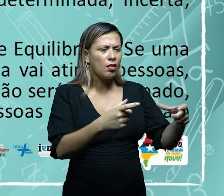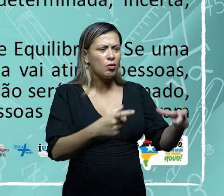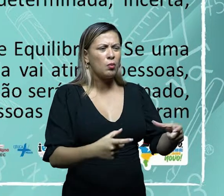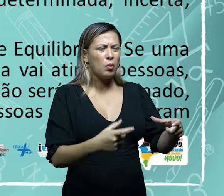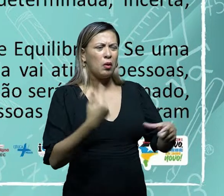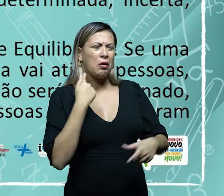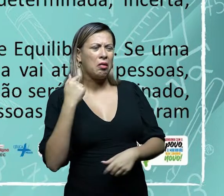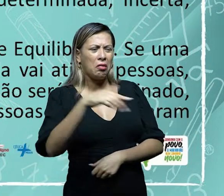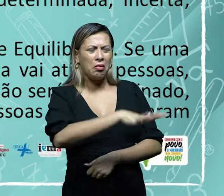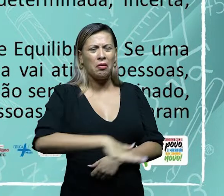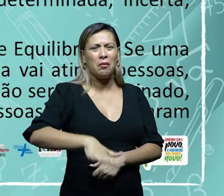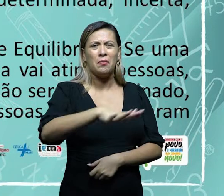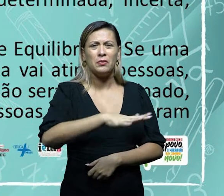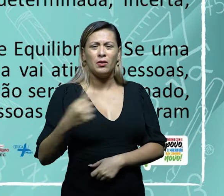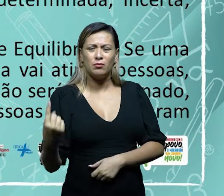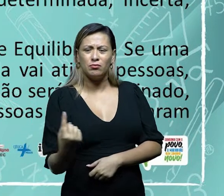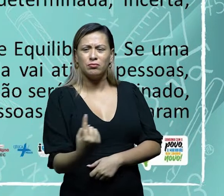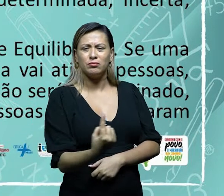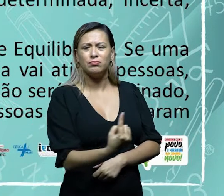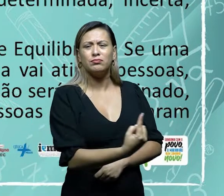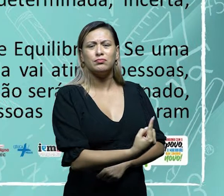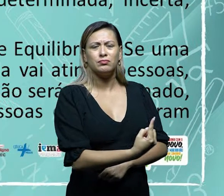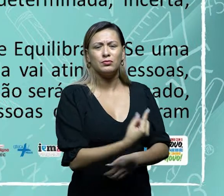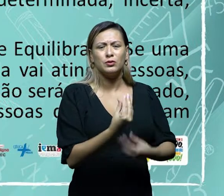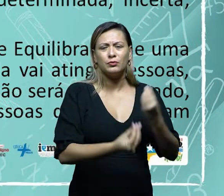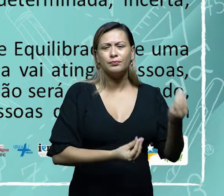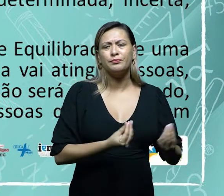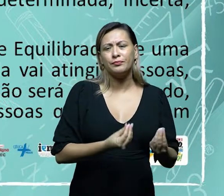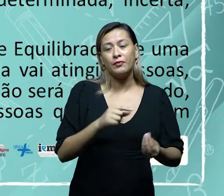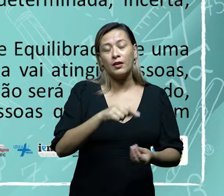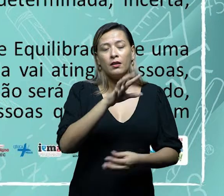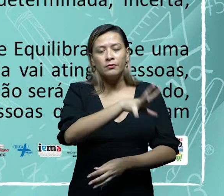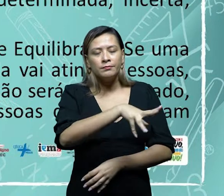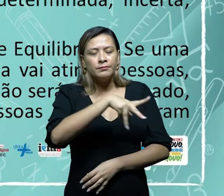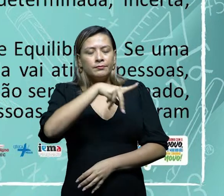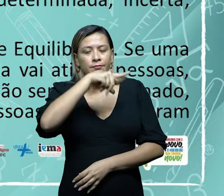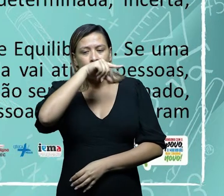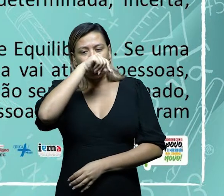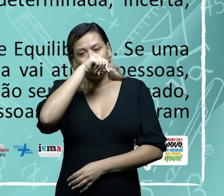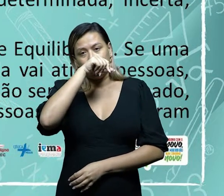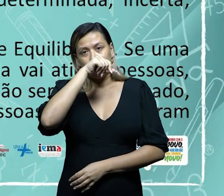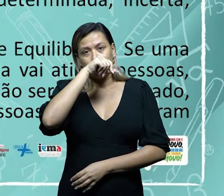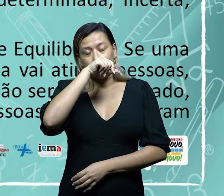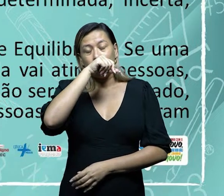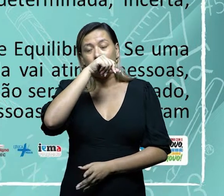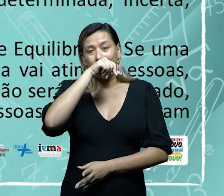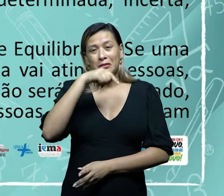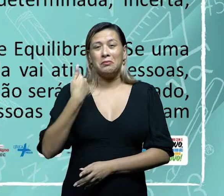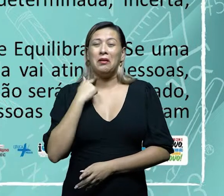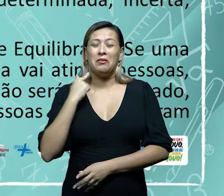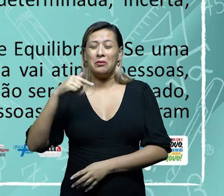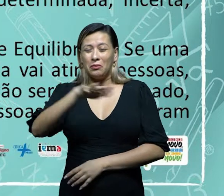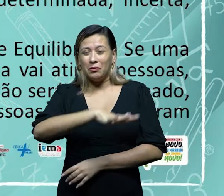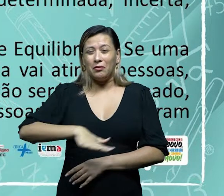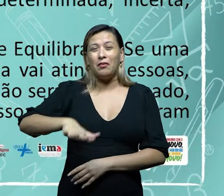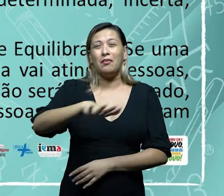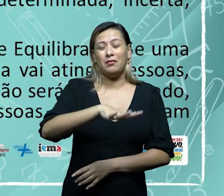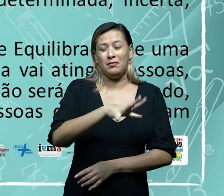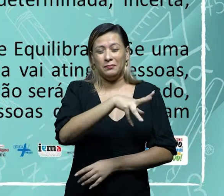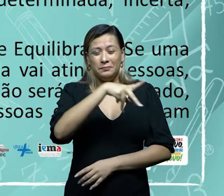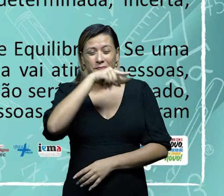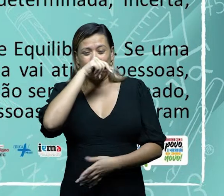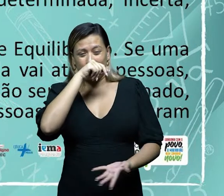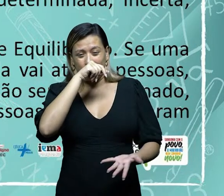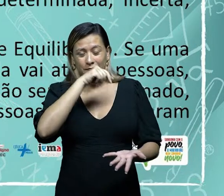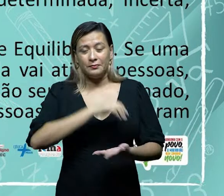emitido esses gases, esses poluentes acima do permitido, eles irão respirar aquele gás, né? Aquela poluição.